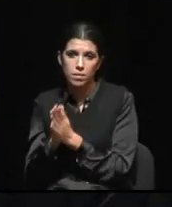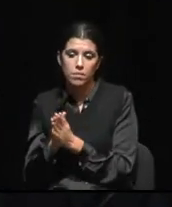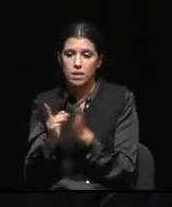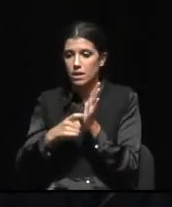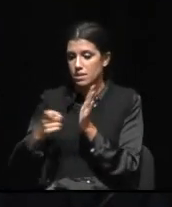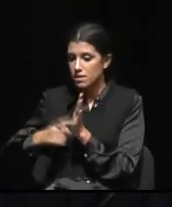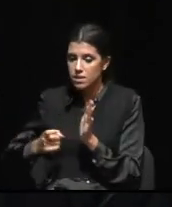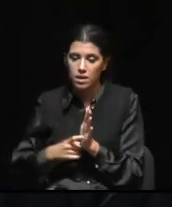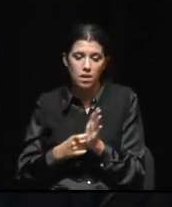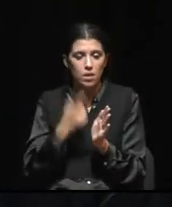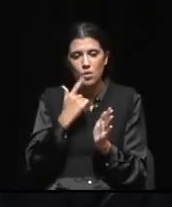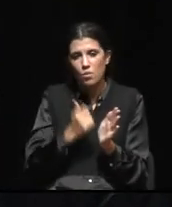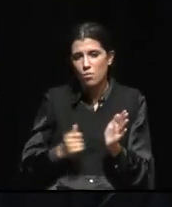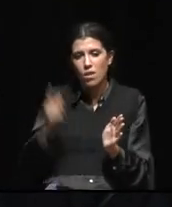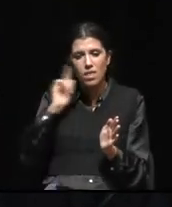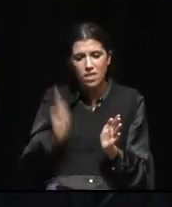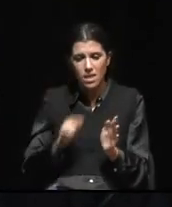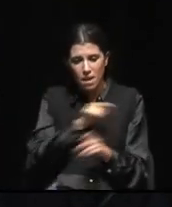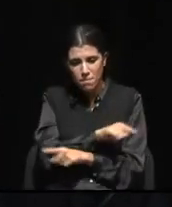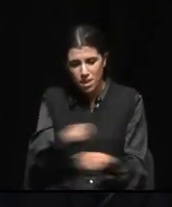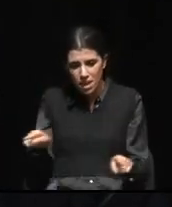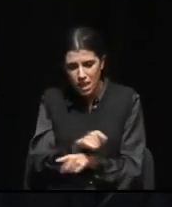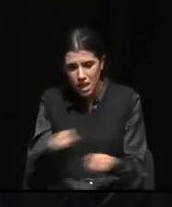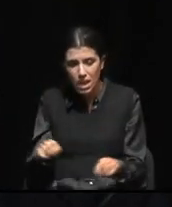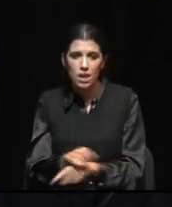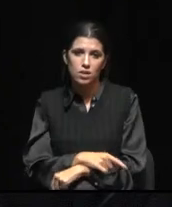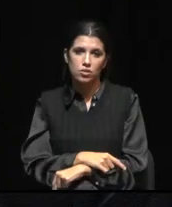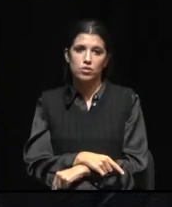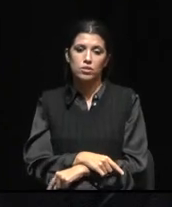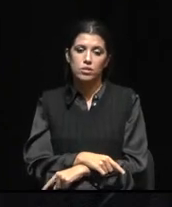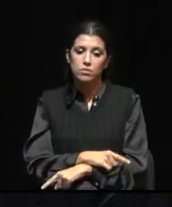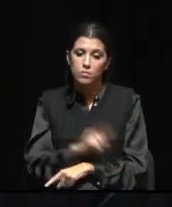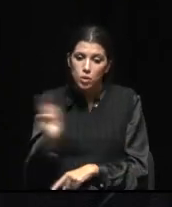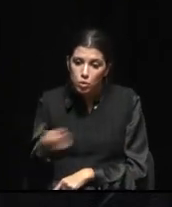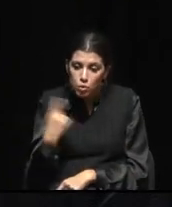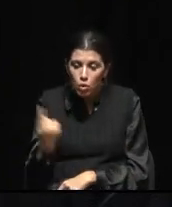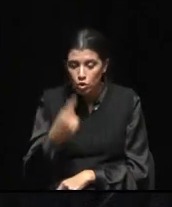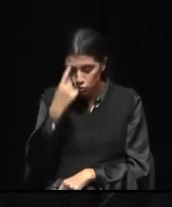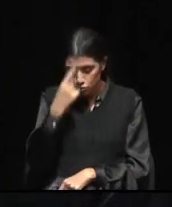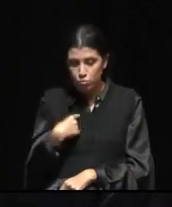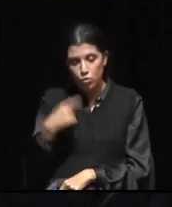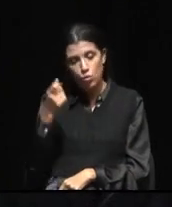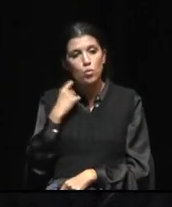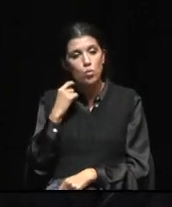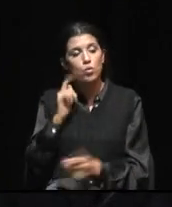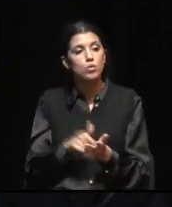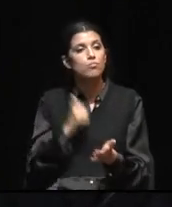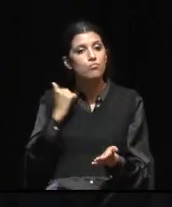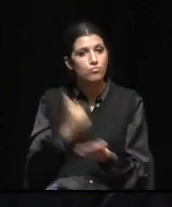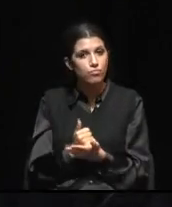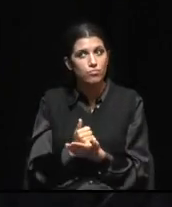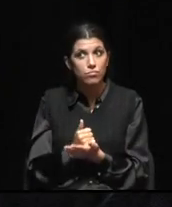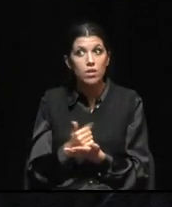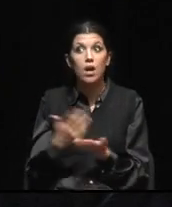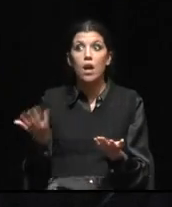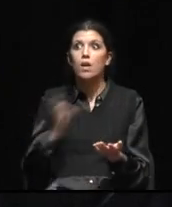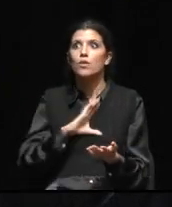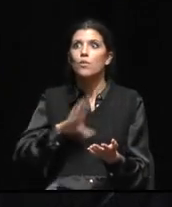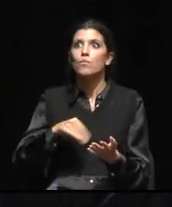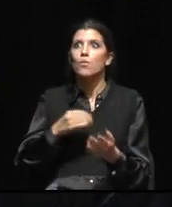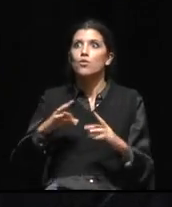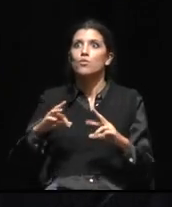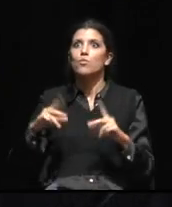podem e Este dia é também para eles Este dia é também de todos os que sabem quando terminarem os seus estudos lhes espera não o mundo de